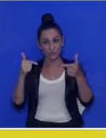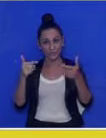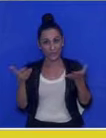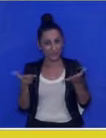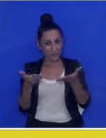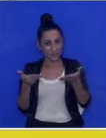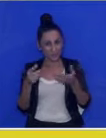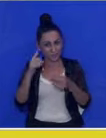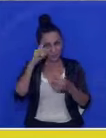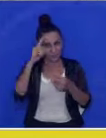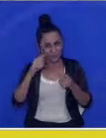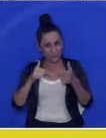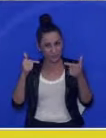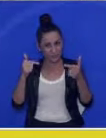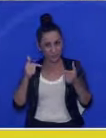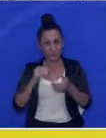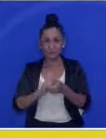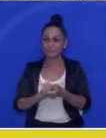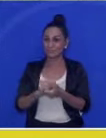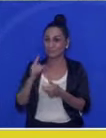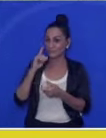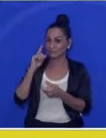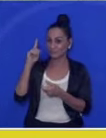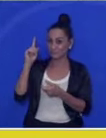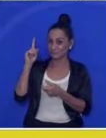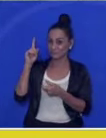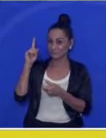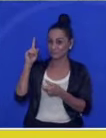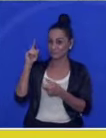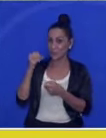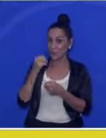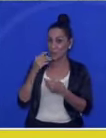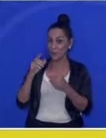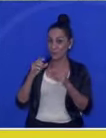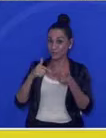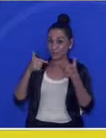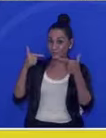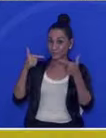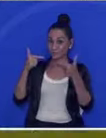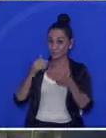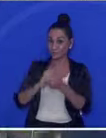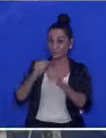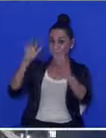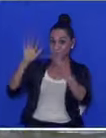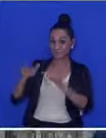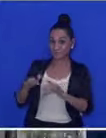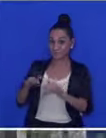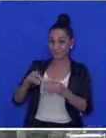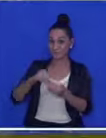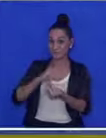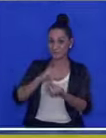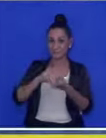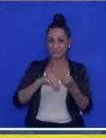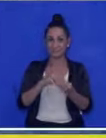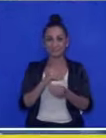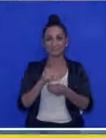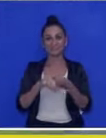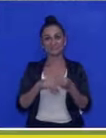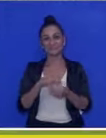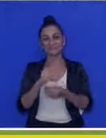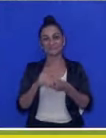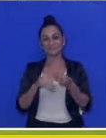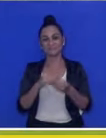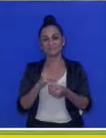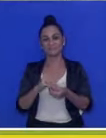sorte? Apostas em mãos, bolas posicionadas. Boa sorte, valendo! Globo